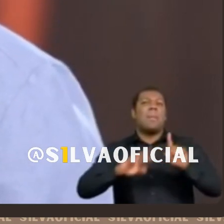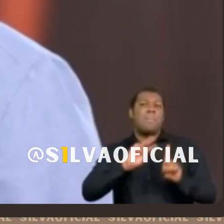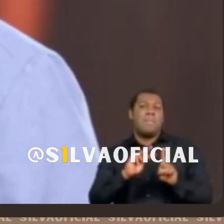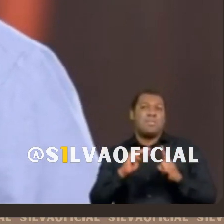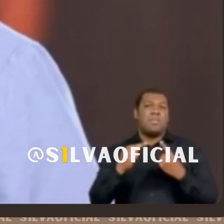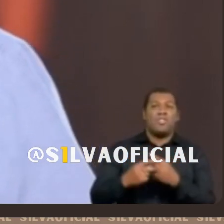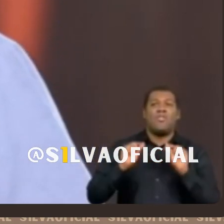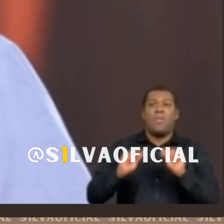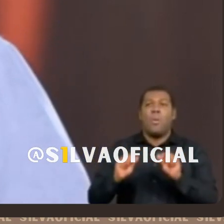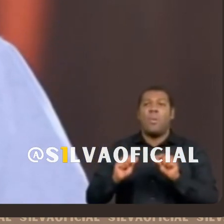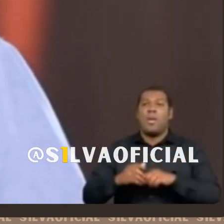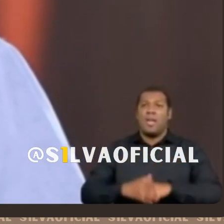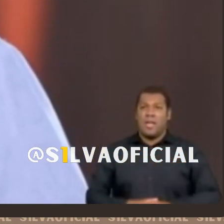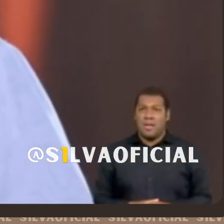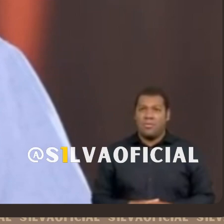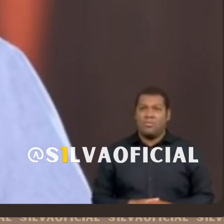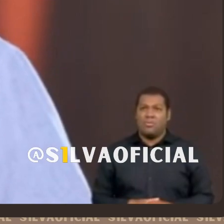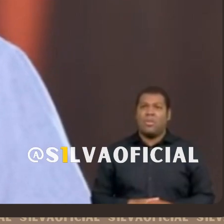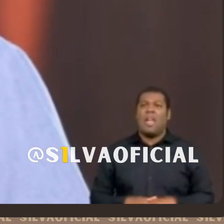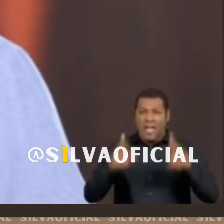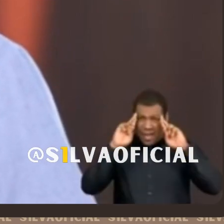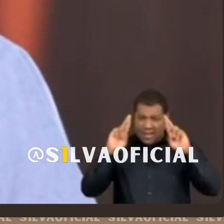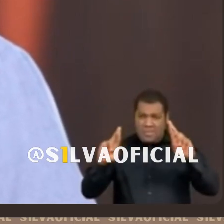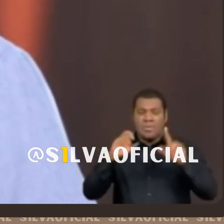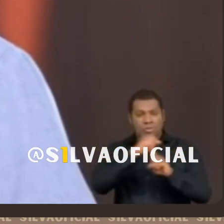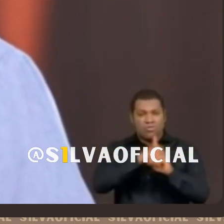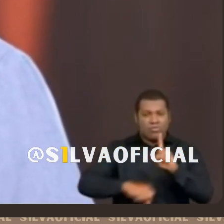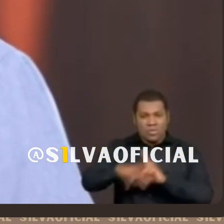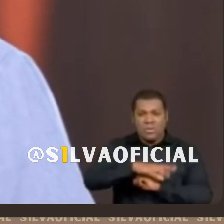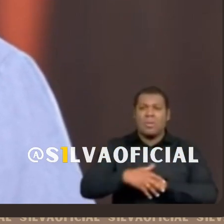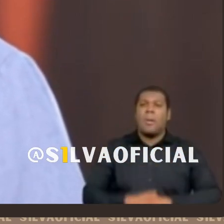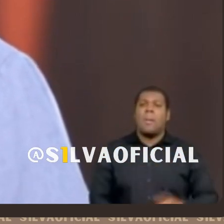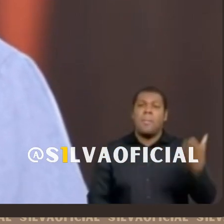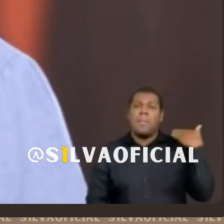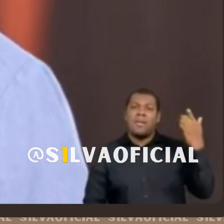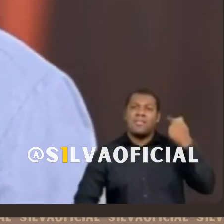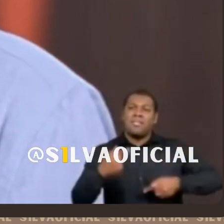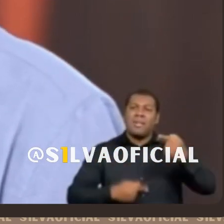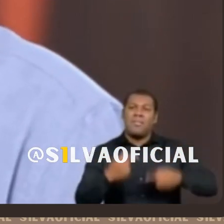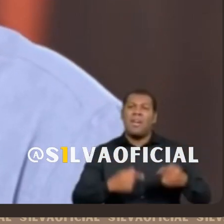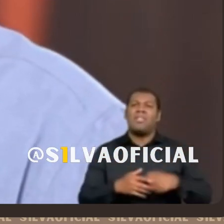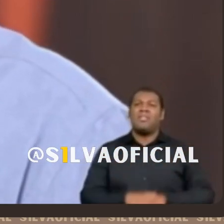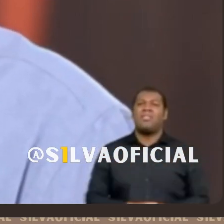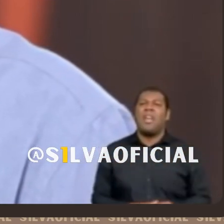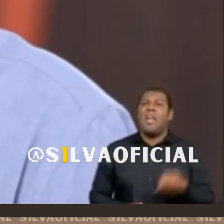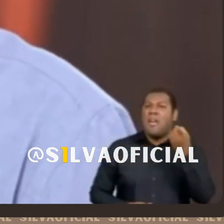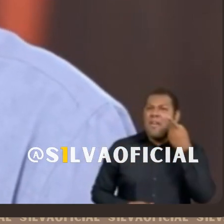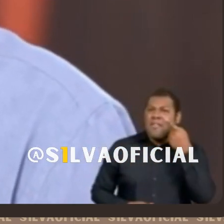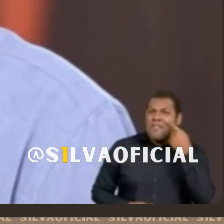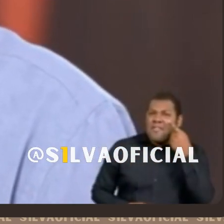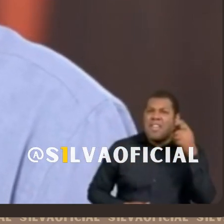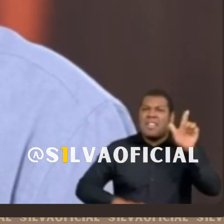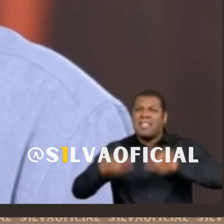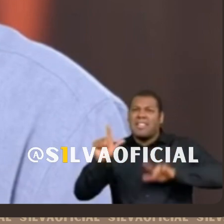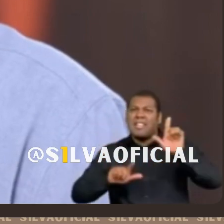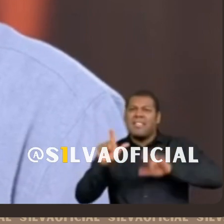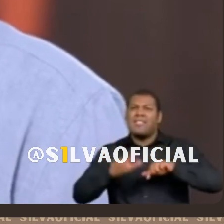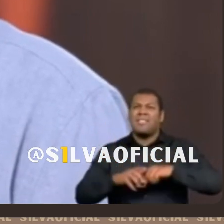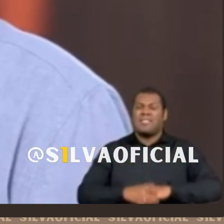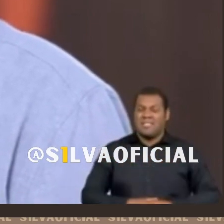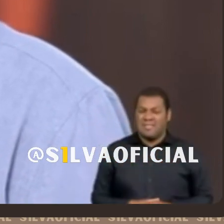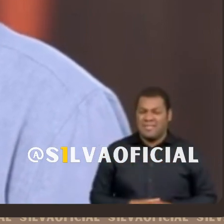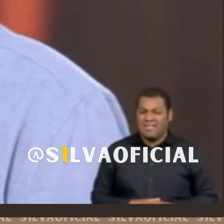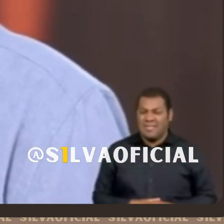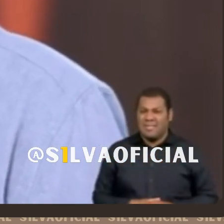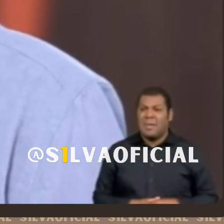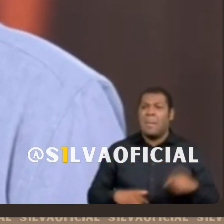num debate, quando eu vejo aquela propaganda na televisão daqueles médicos sem fronteira, sabe, aquelas